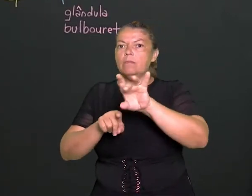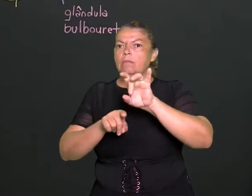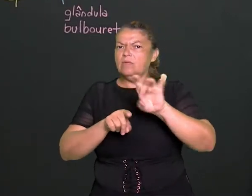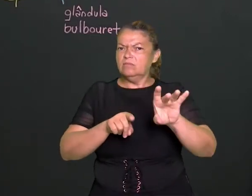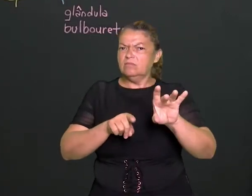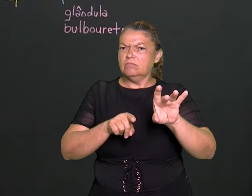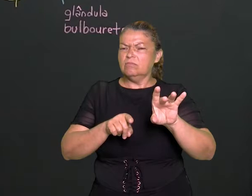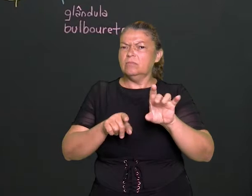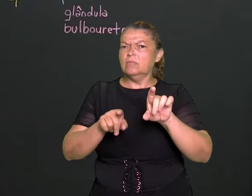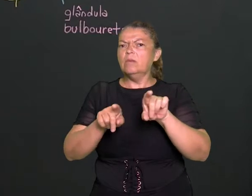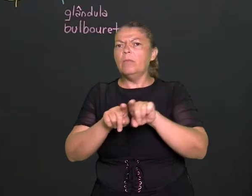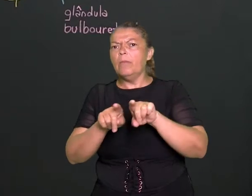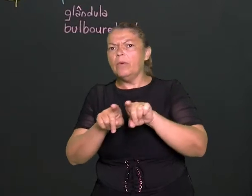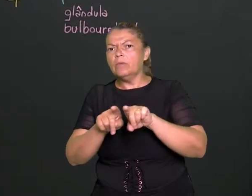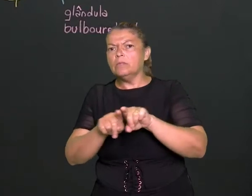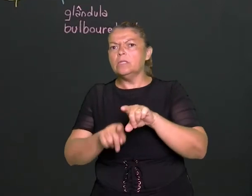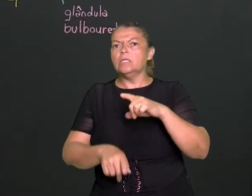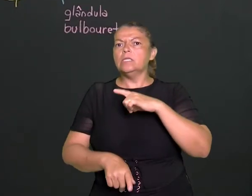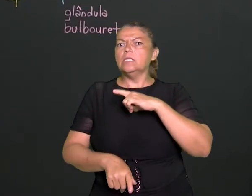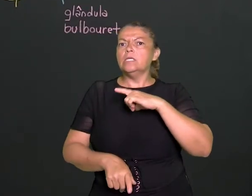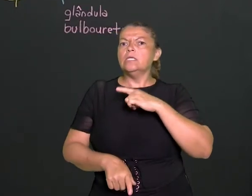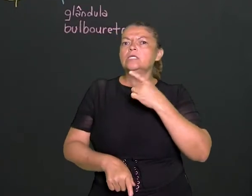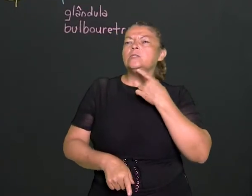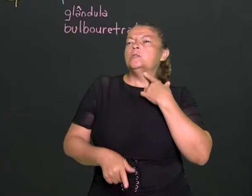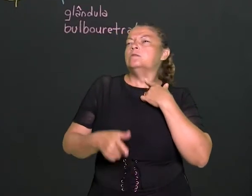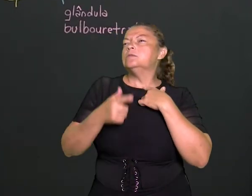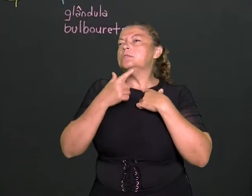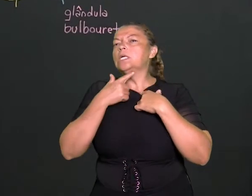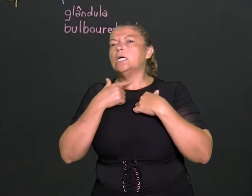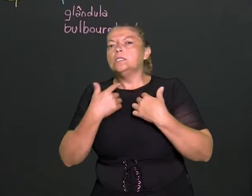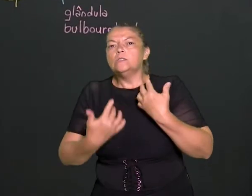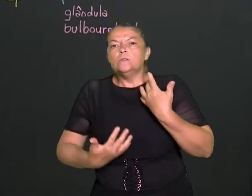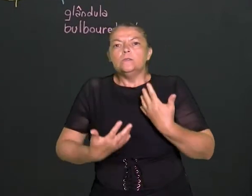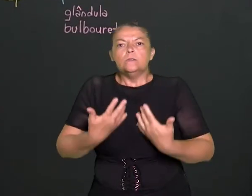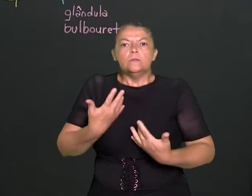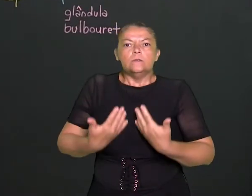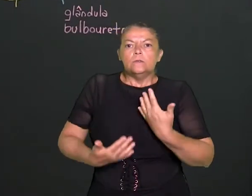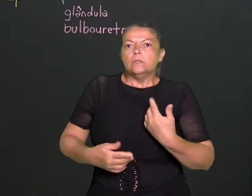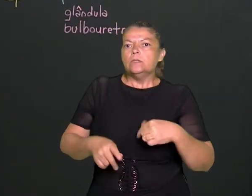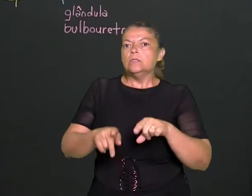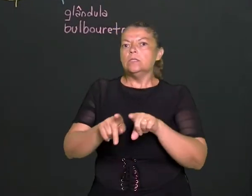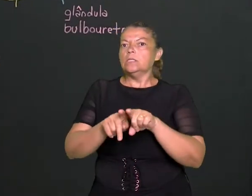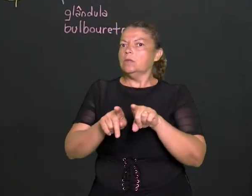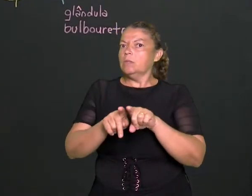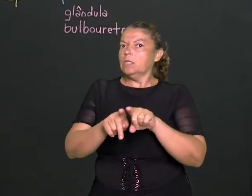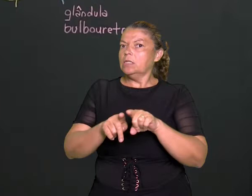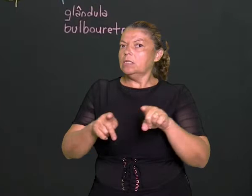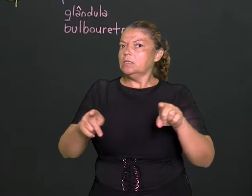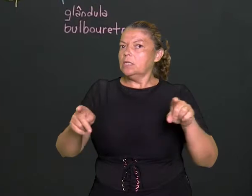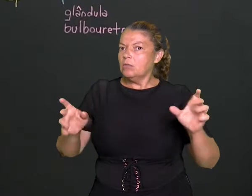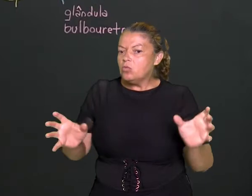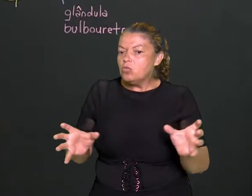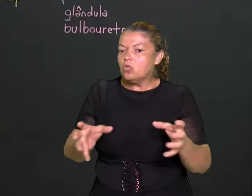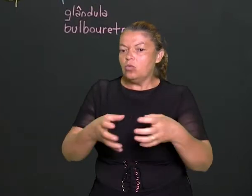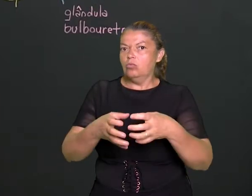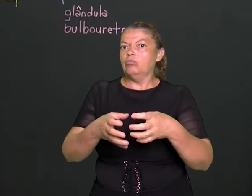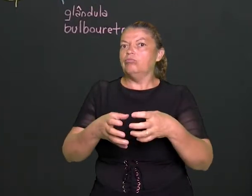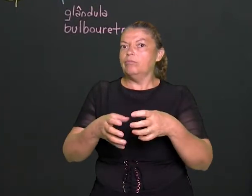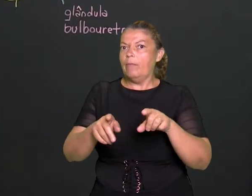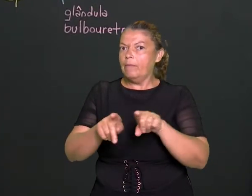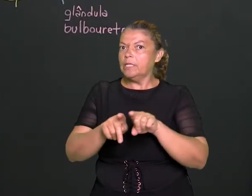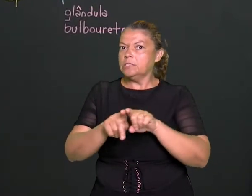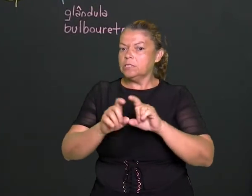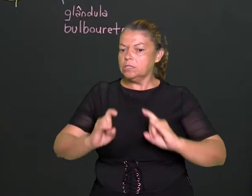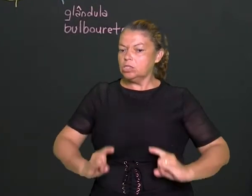espermatozoide. E para que haja o estímulo sexual, para que haja o desejo, para que haja a manutenção desse sistema, eu preciso